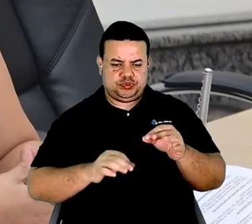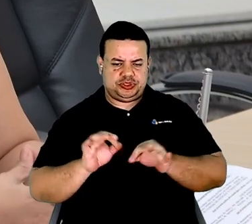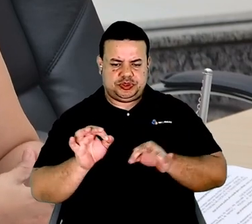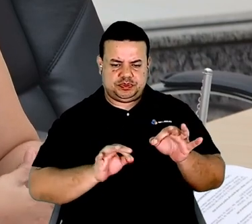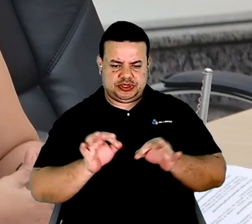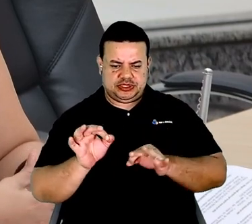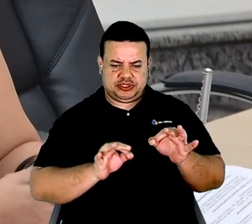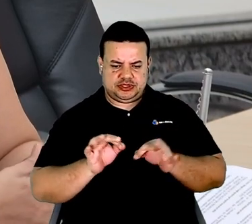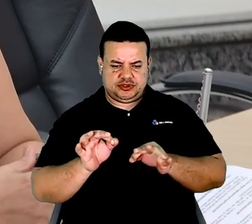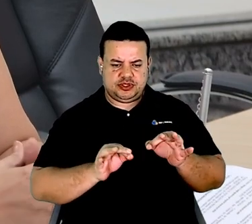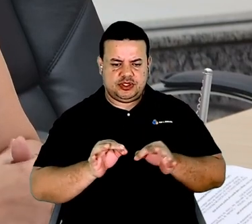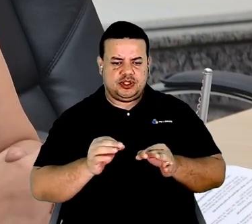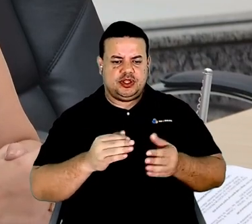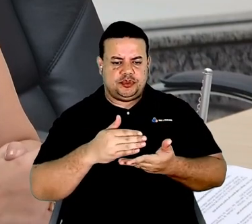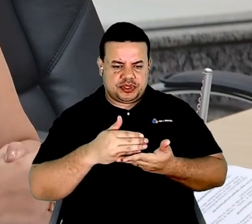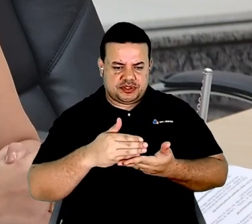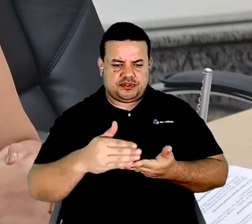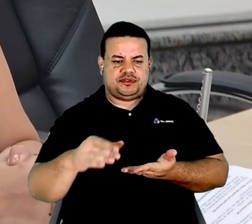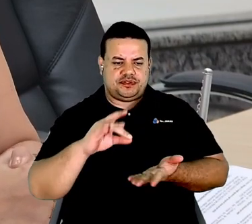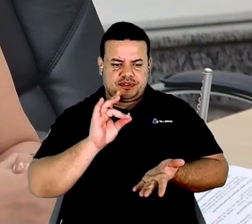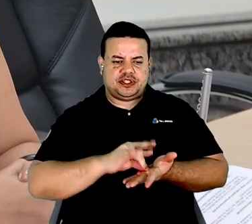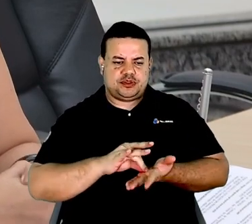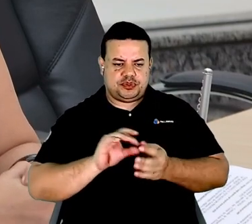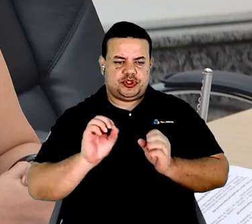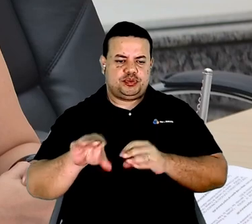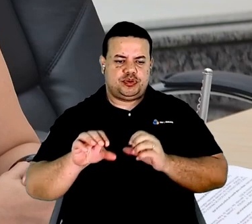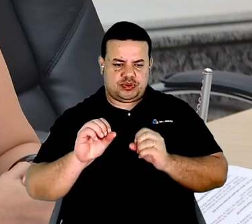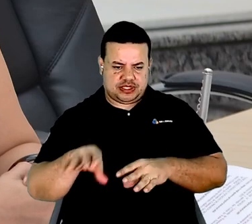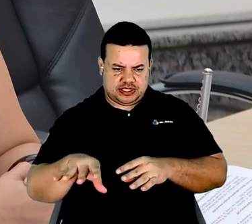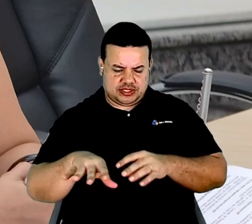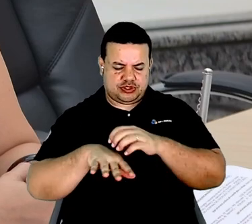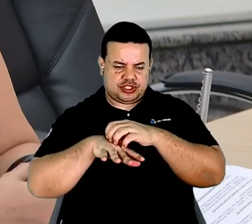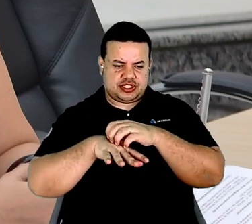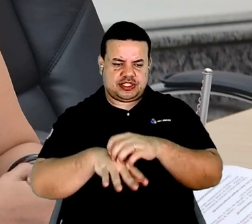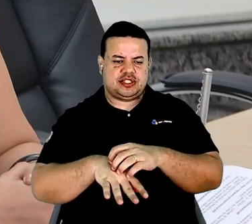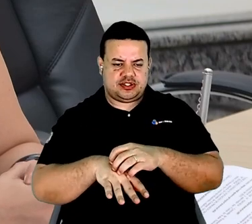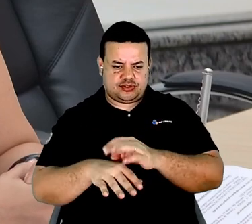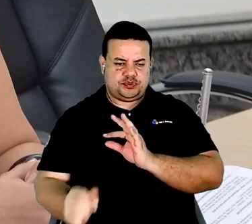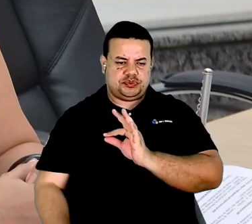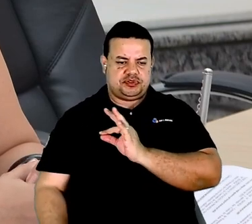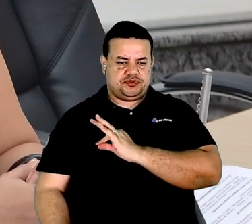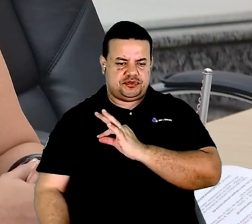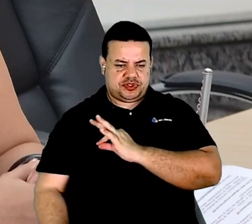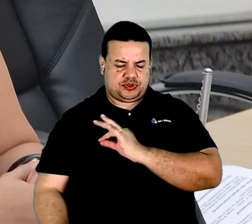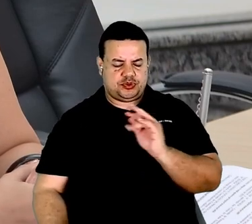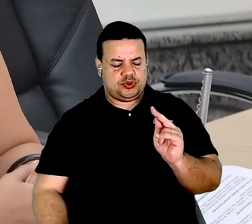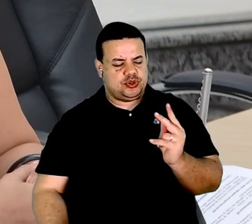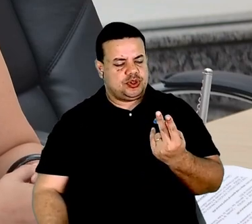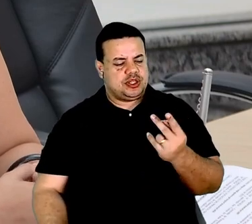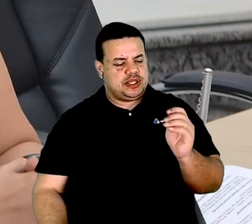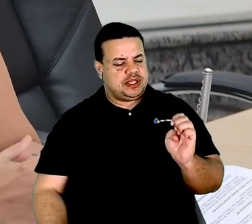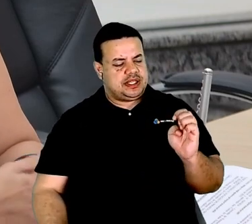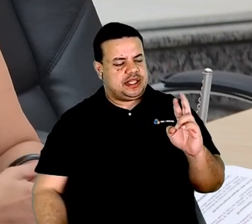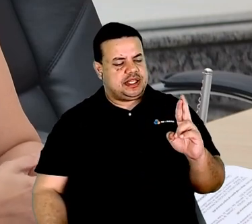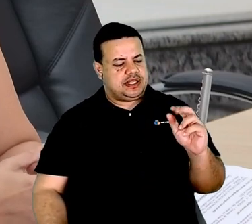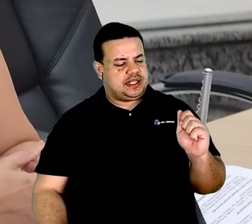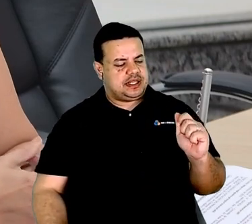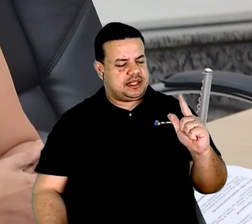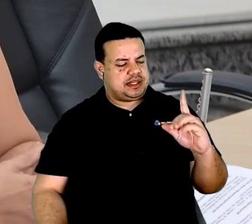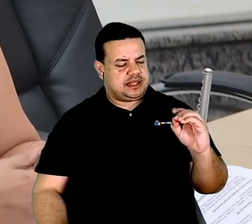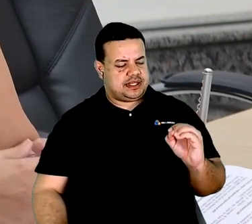haja realmente uma educação de trânsito, o nosso prefeito, Heraldo Trento, apresentou o projeto